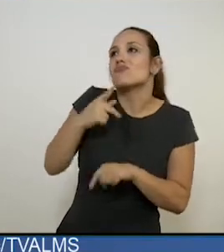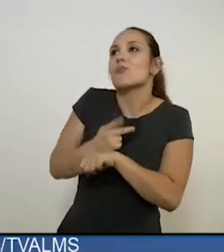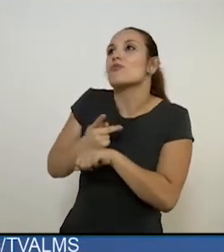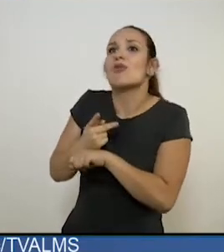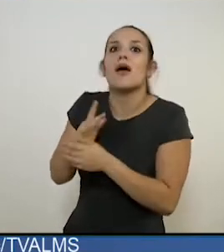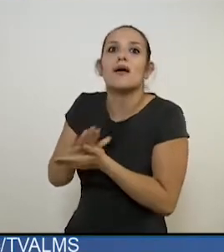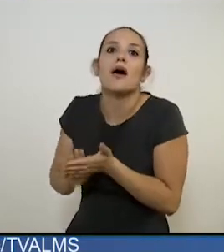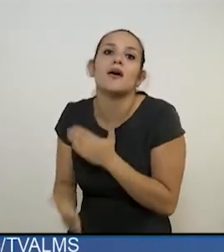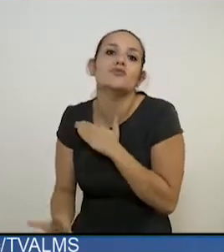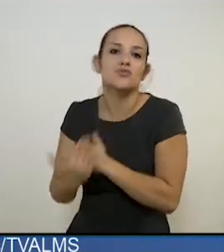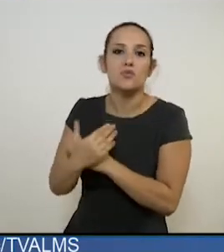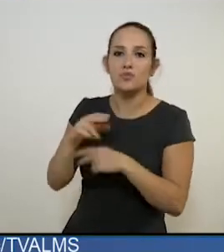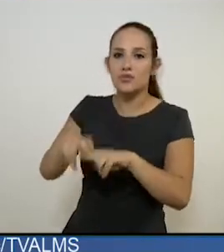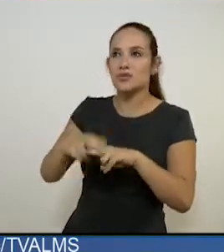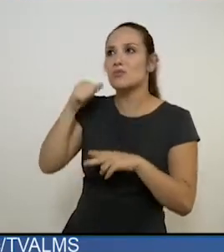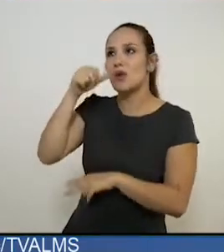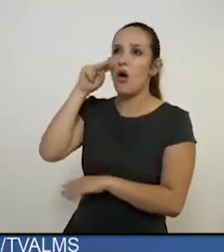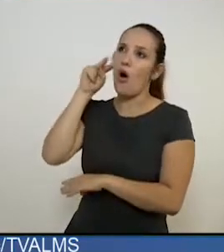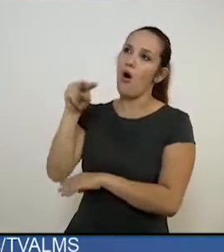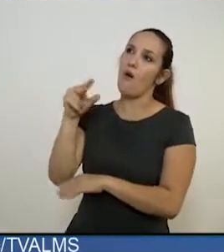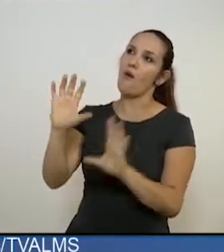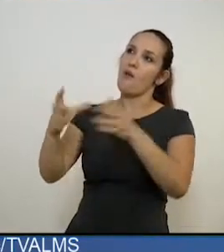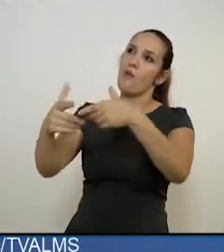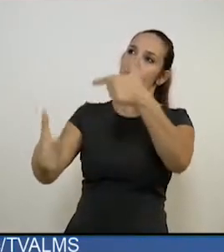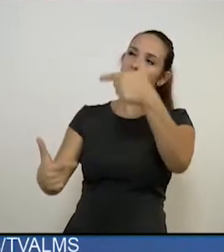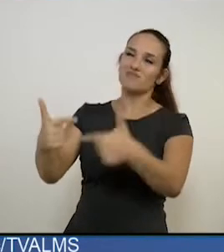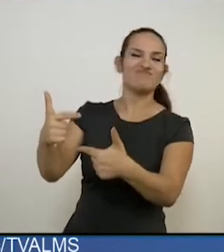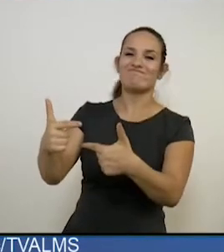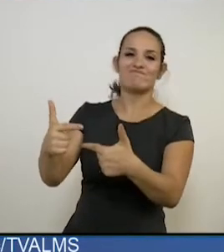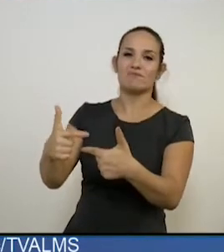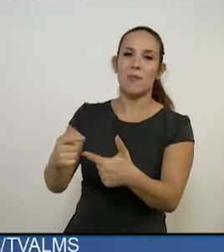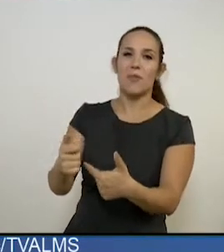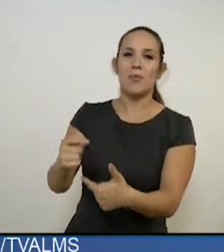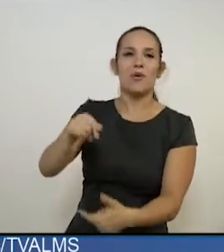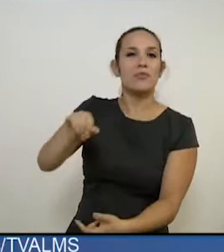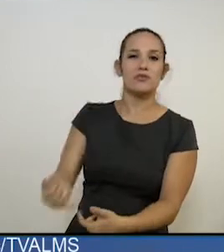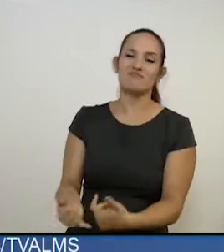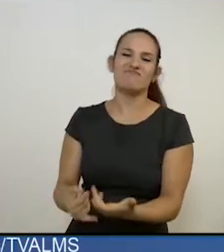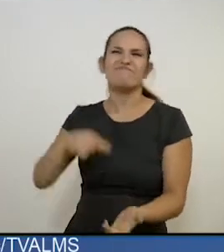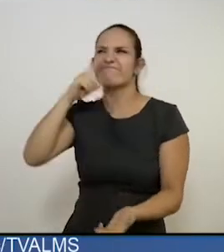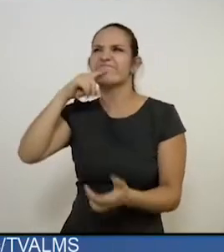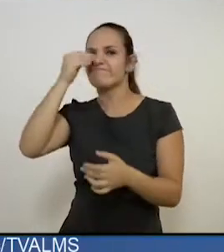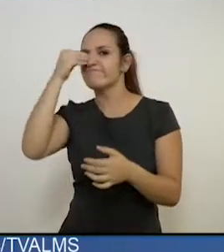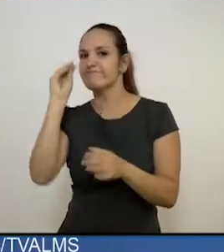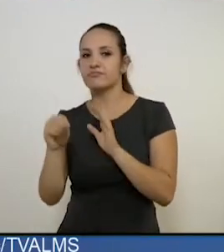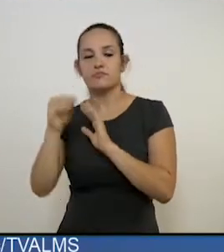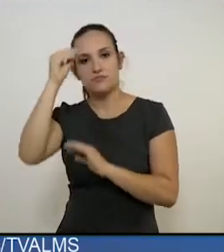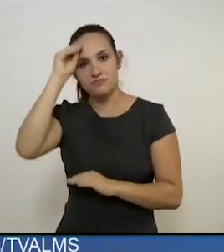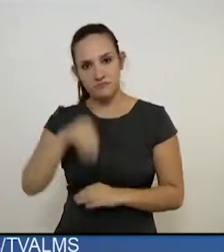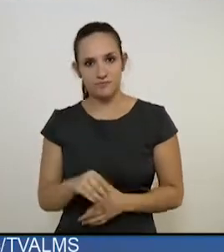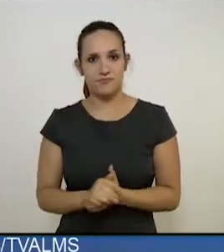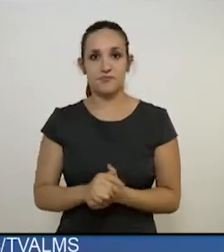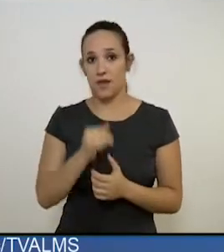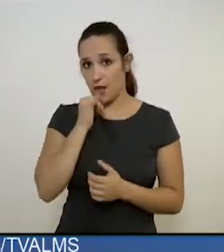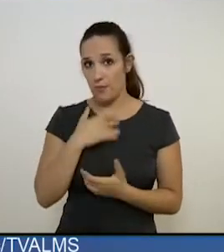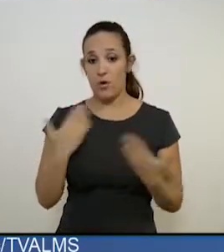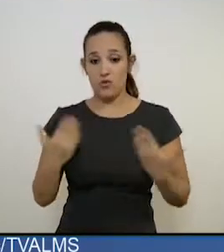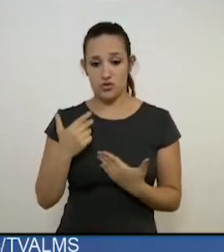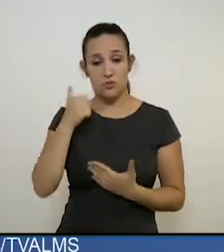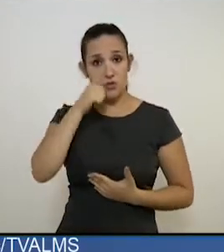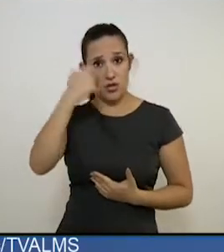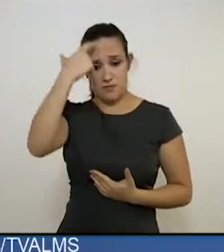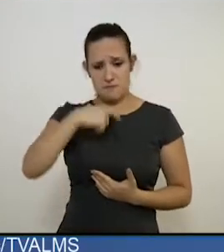forma como as mulheres enxergam suas possibilidades na política. Hoje em dia, uma menina pode pensar